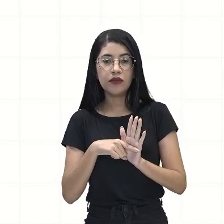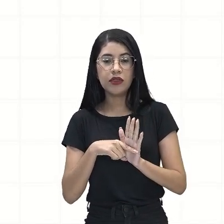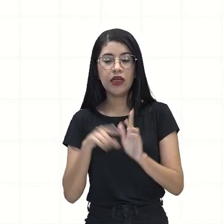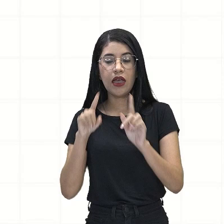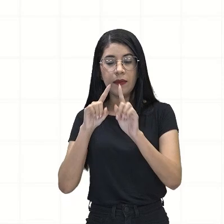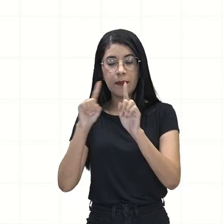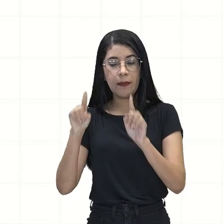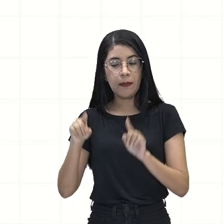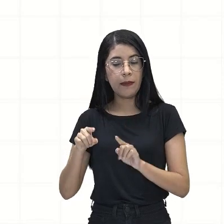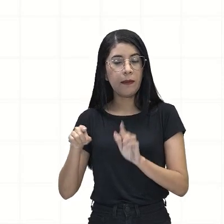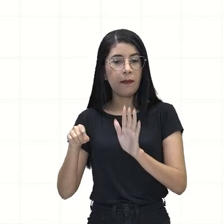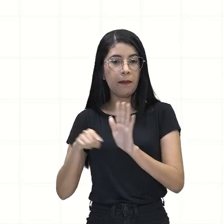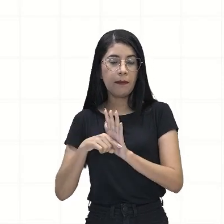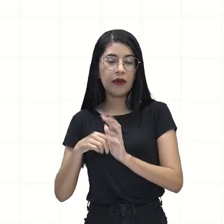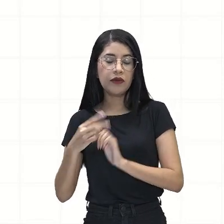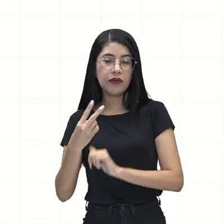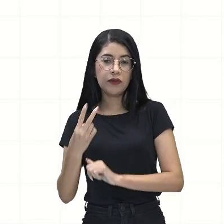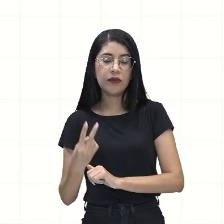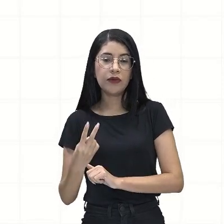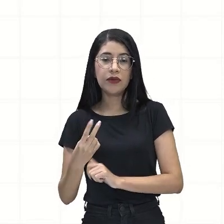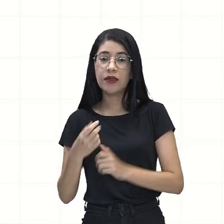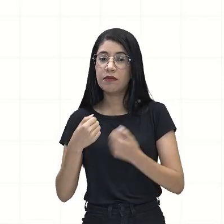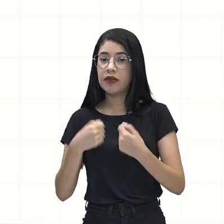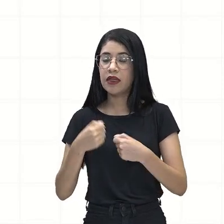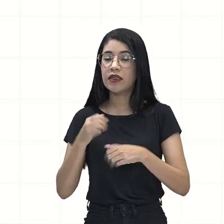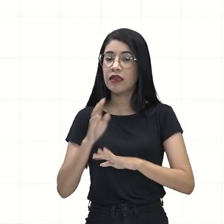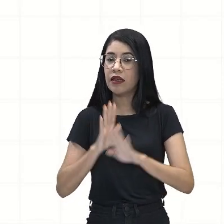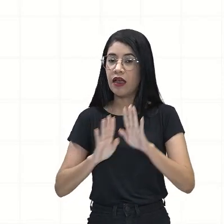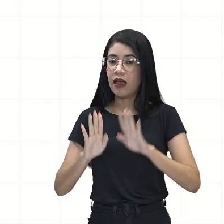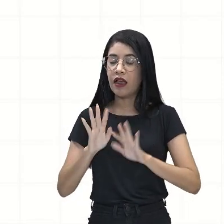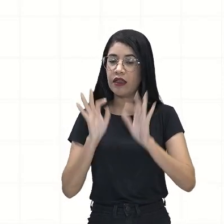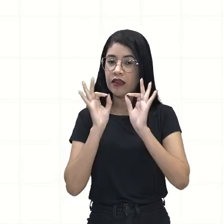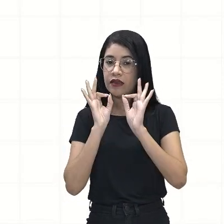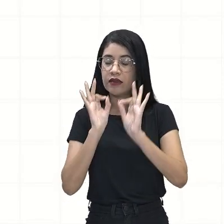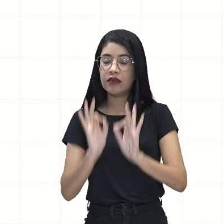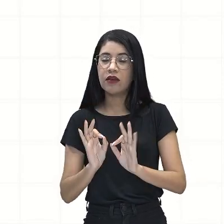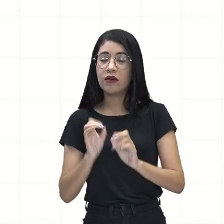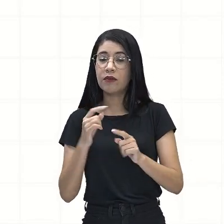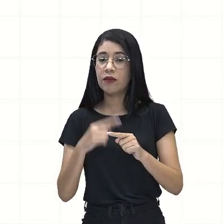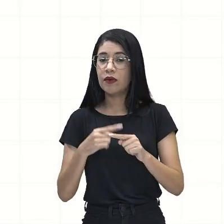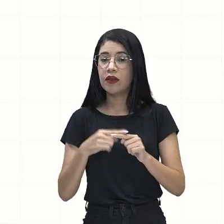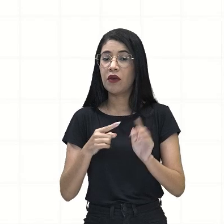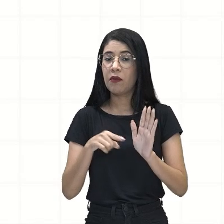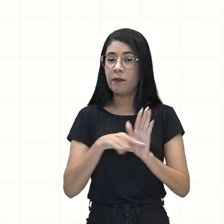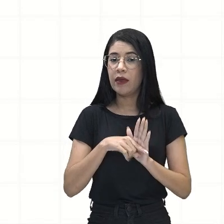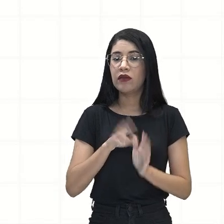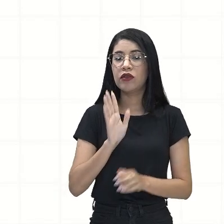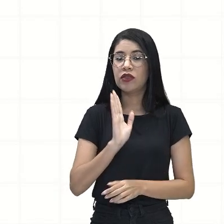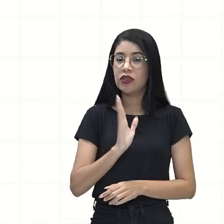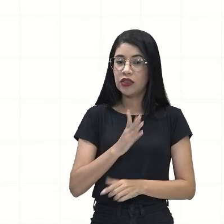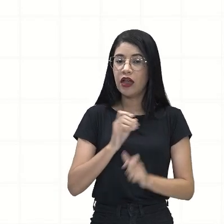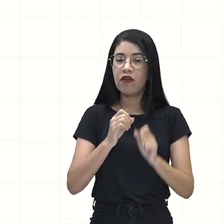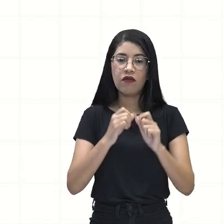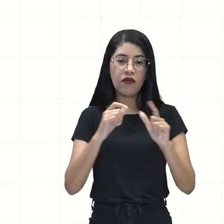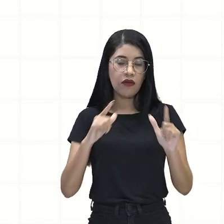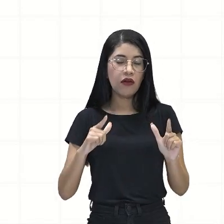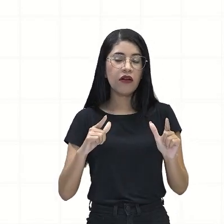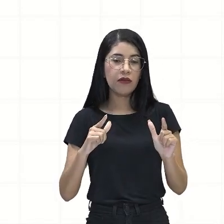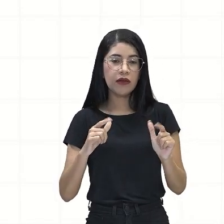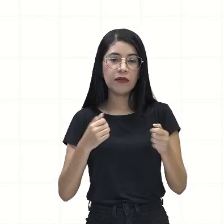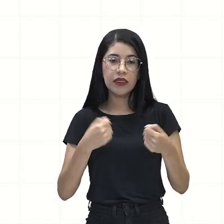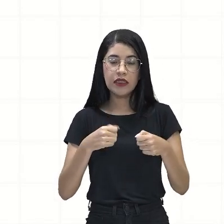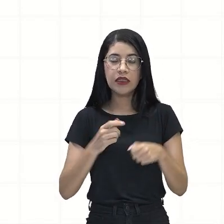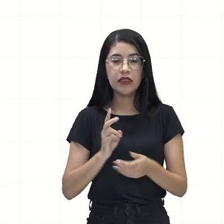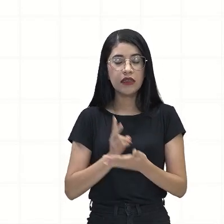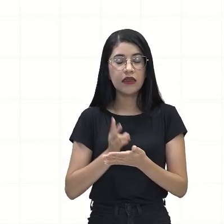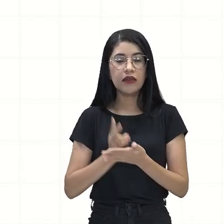é menos. Então, só tem que tomar cuidado aí com esse menos, tá? Porque o primeiro menos aqui é da fórmula,